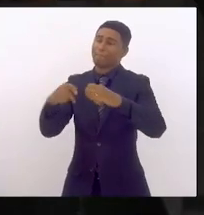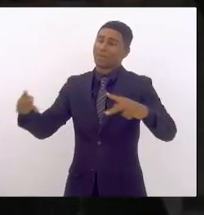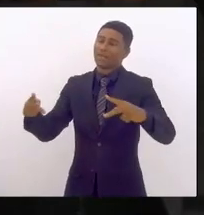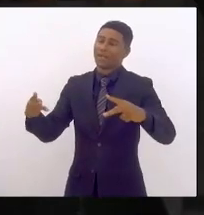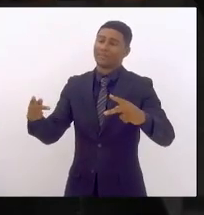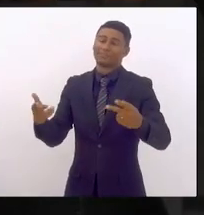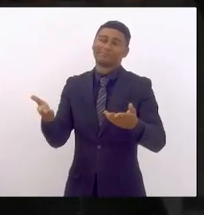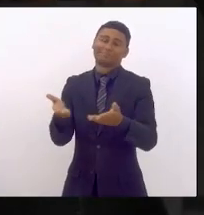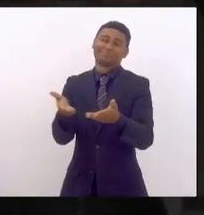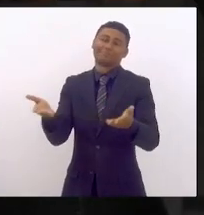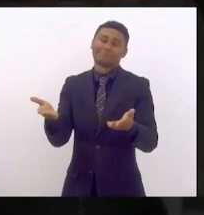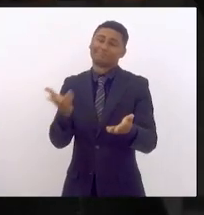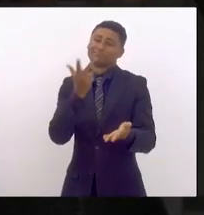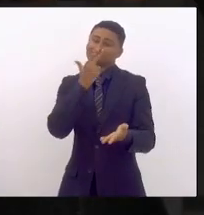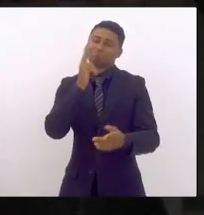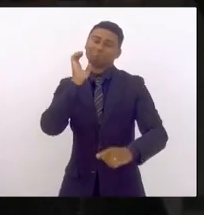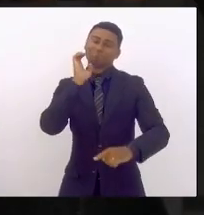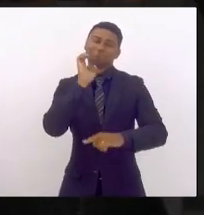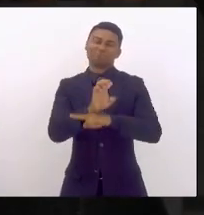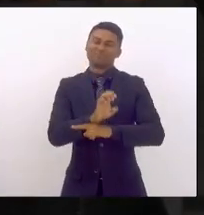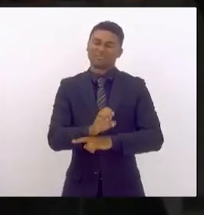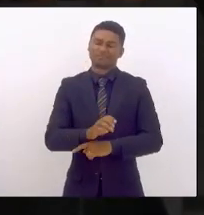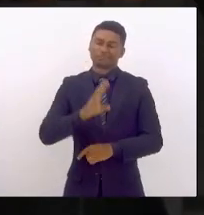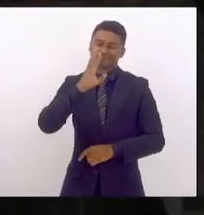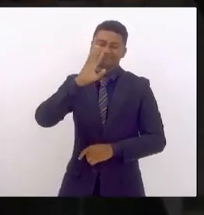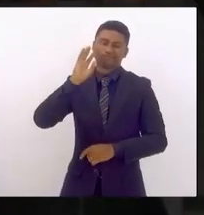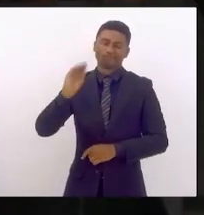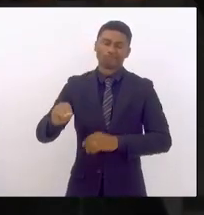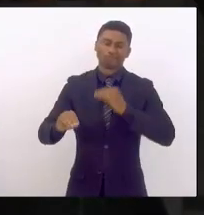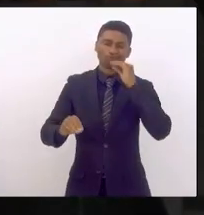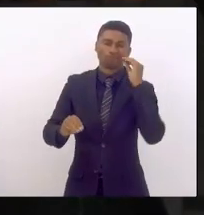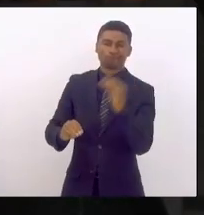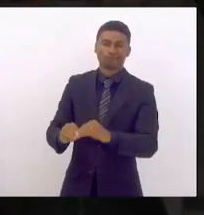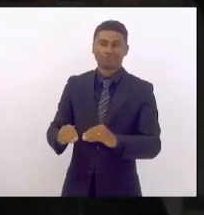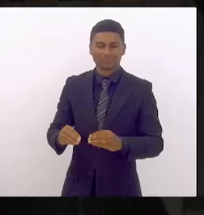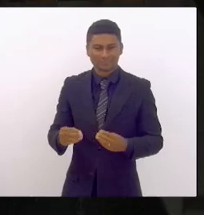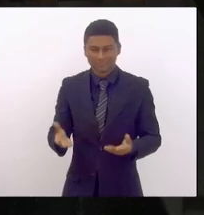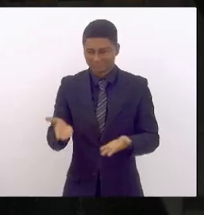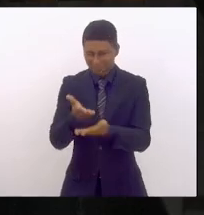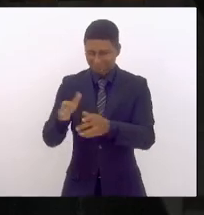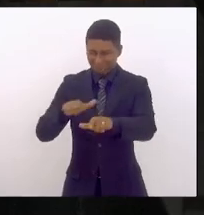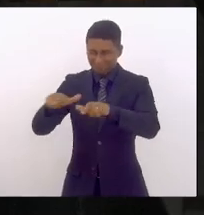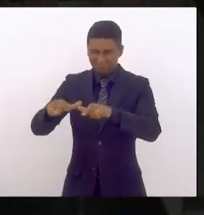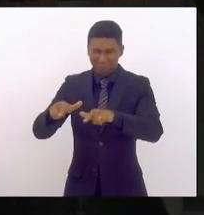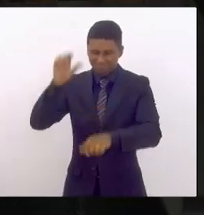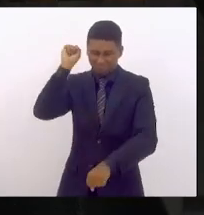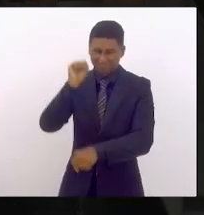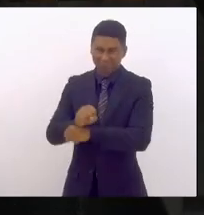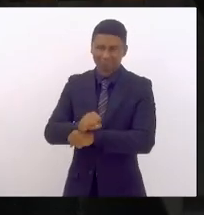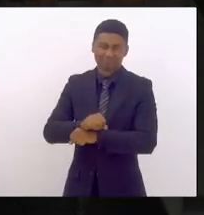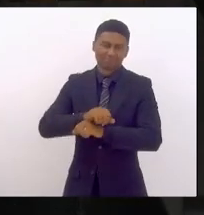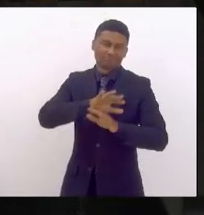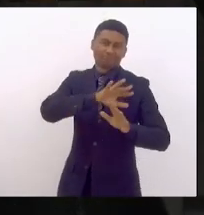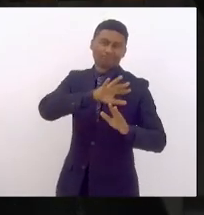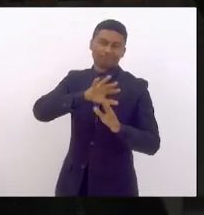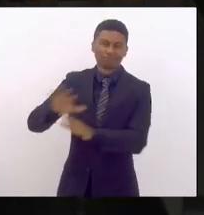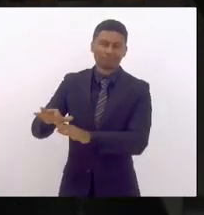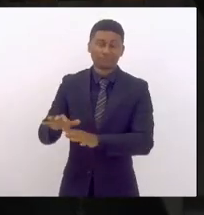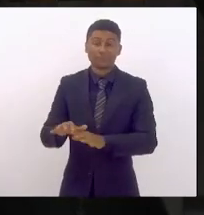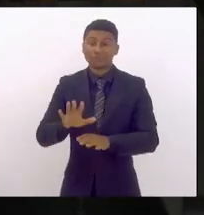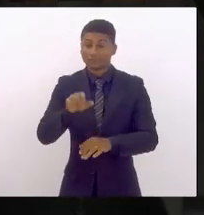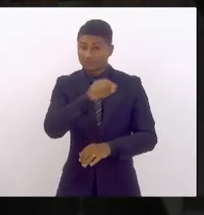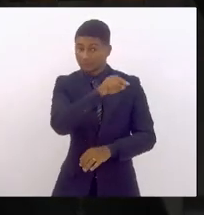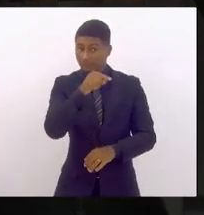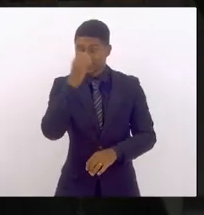a gente estado vai empurrando com a barriga já não presta mais serviço ao estado Só esquecem